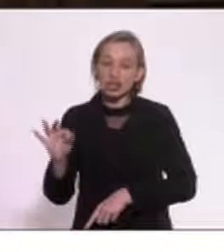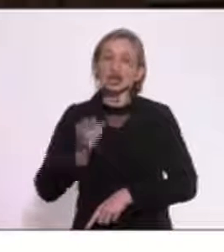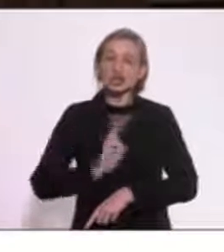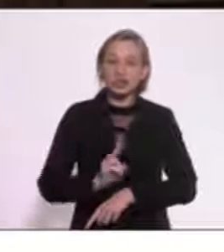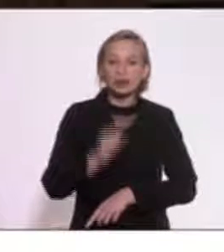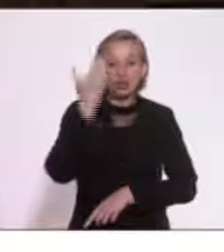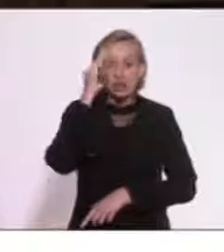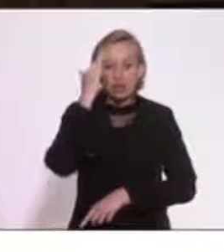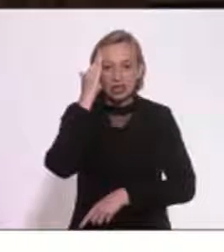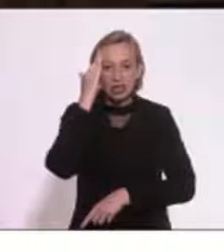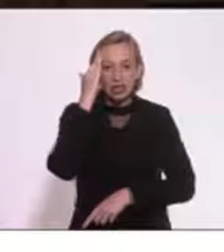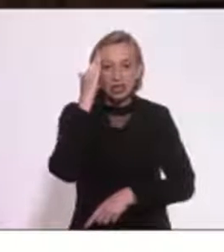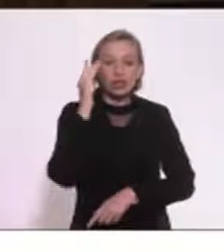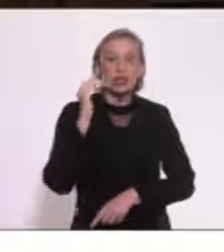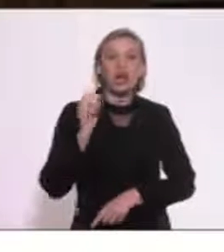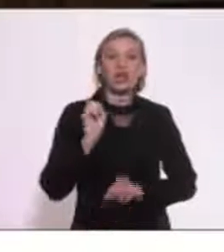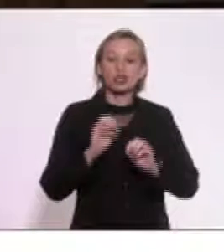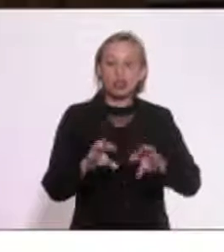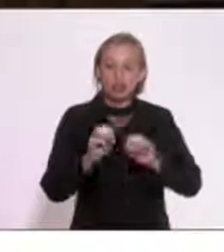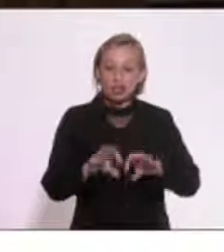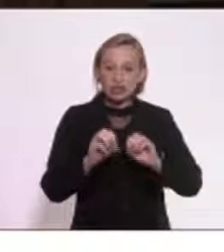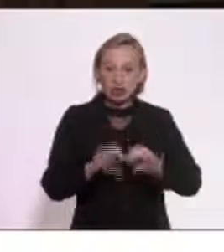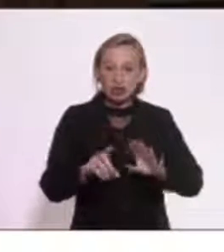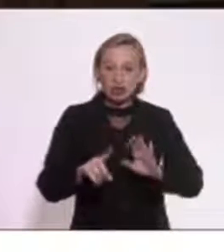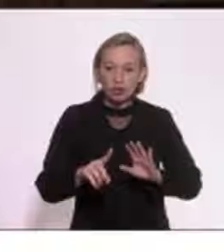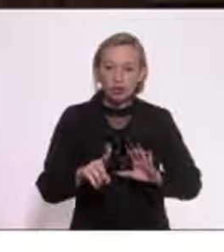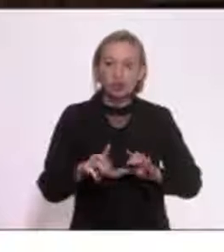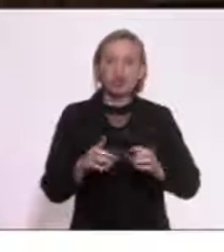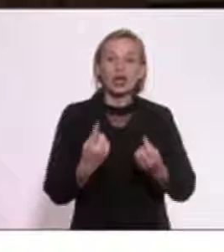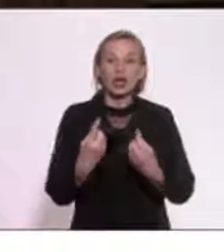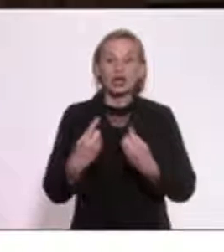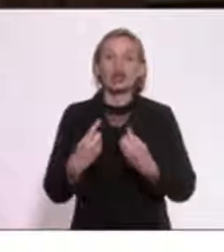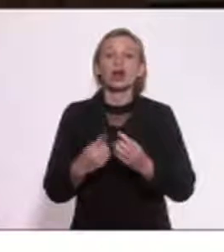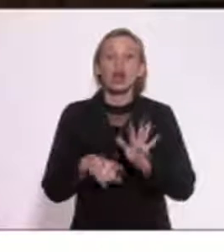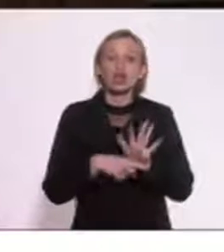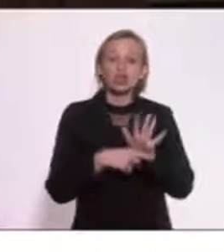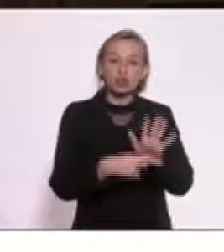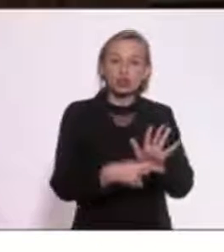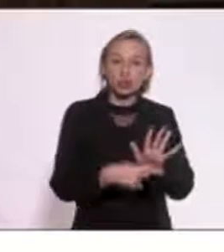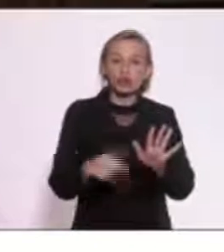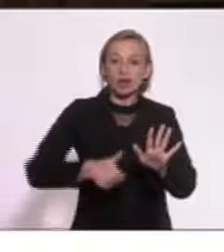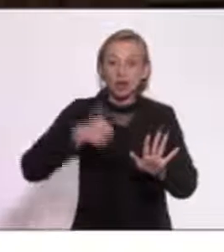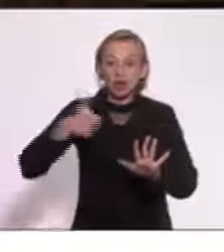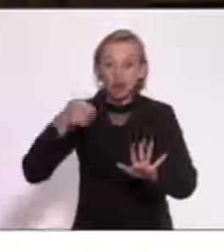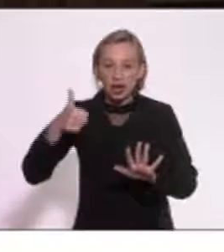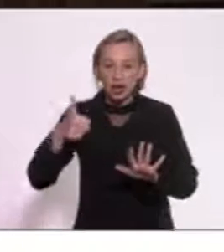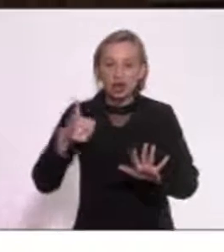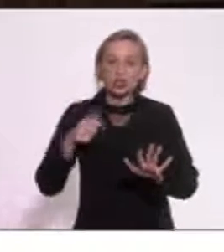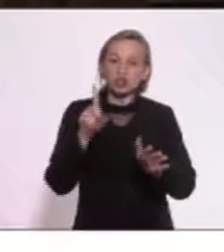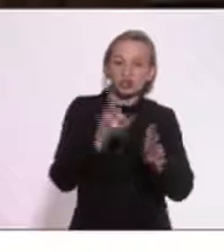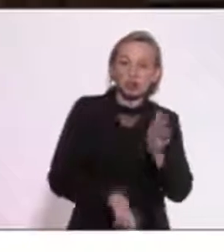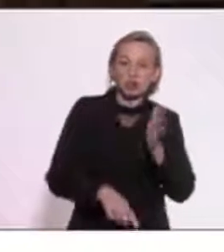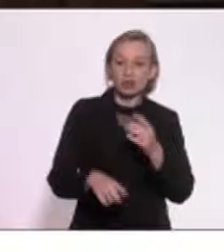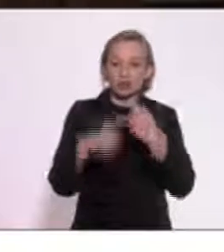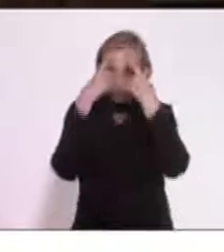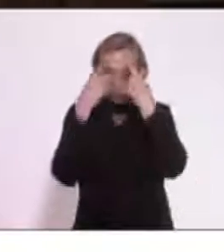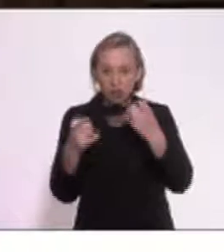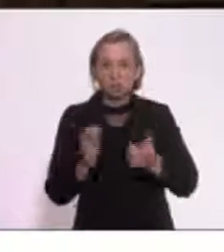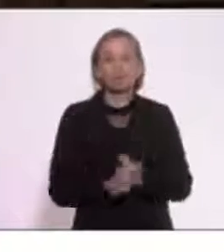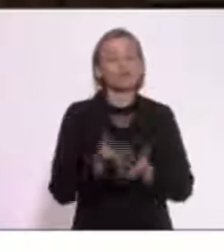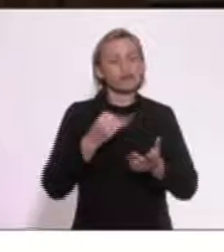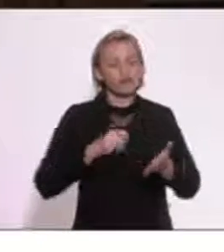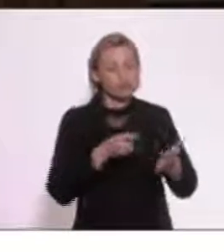vacina contra a violência. Na despesa da segurança pública, olhando essa despesa dentro do orçamento, nós